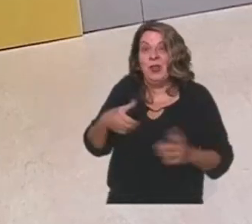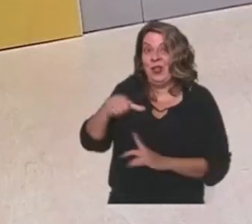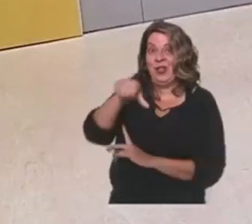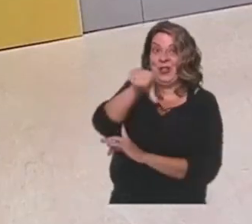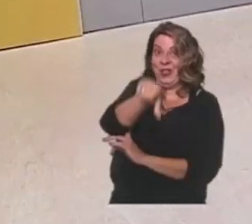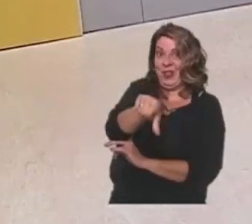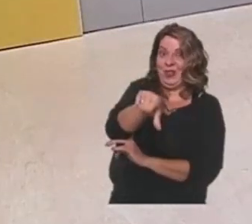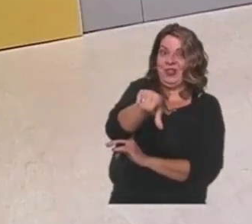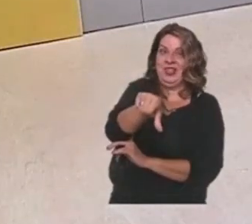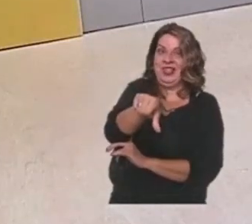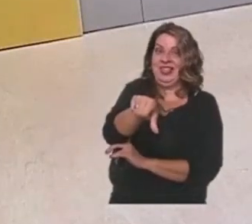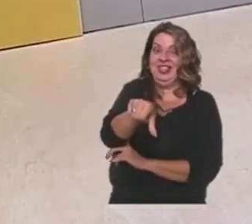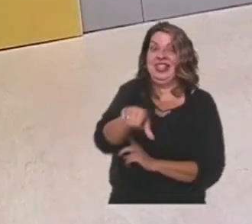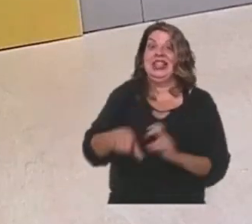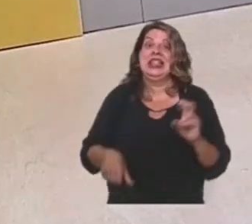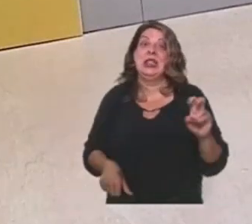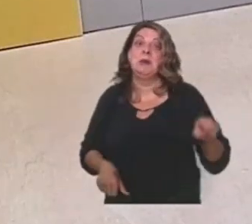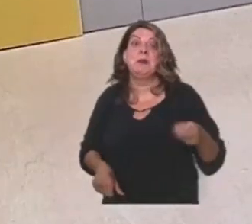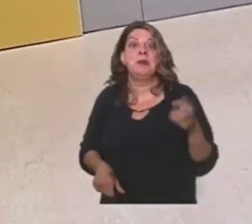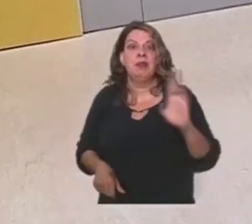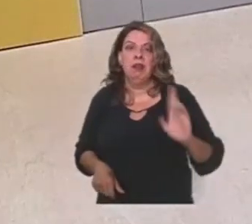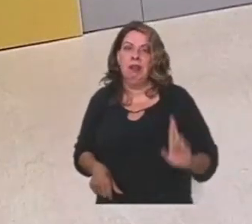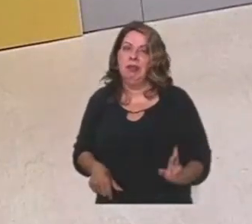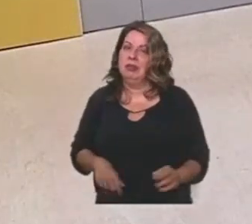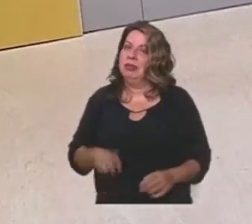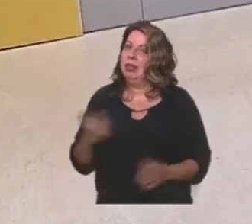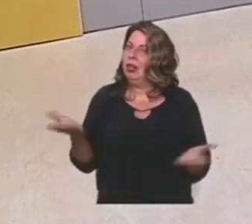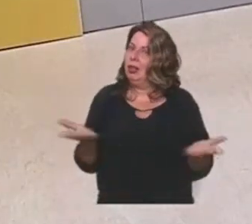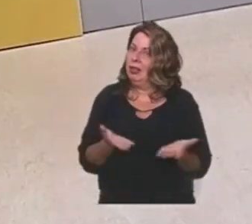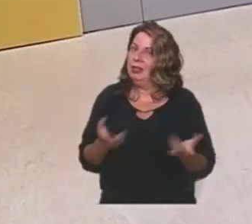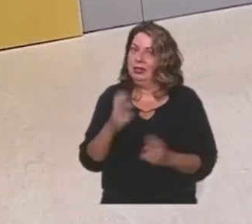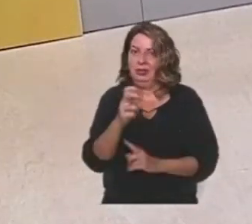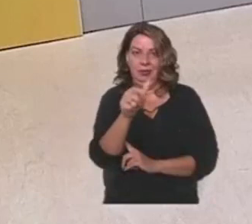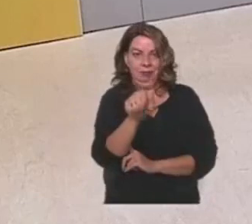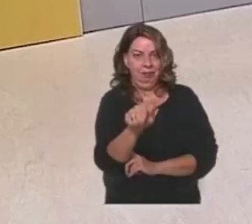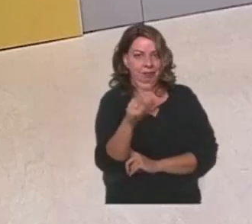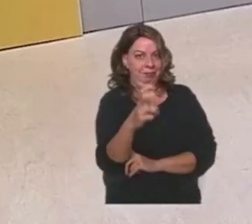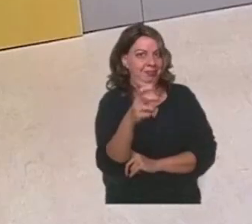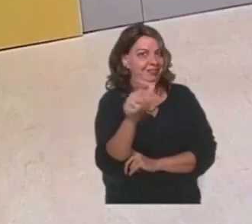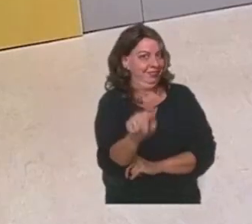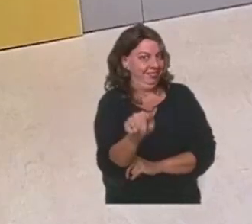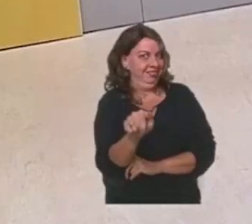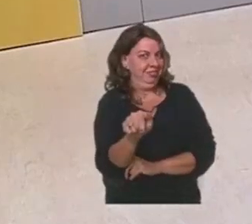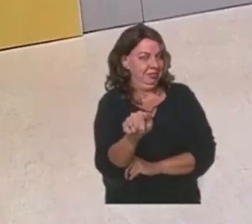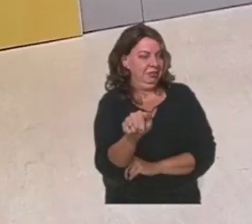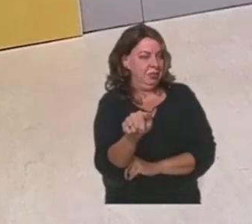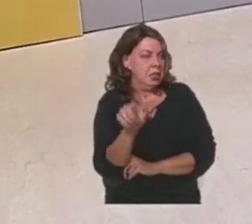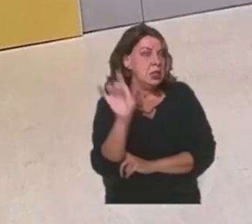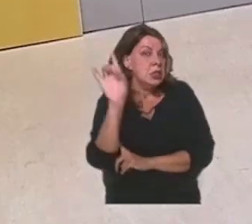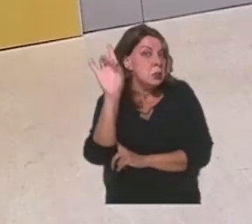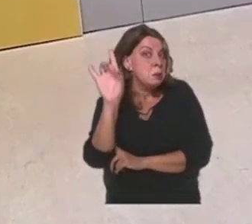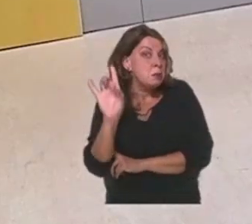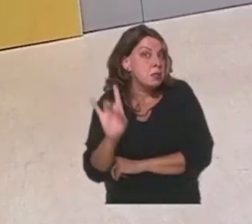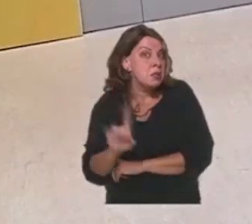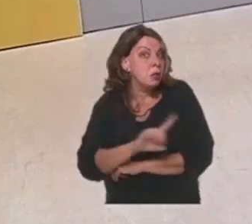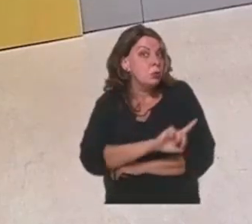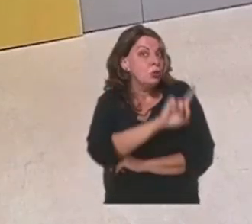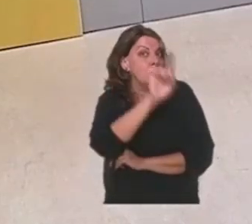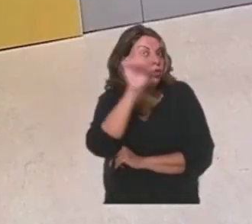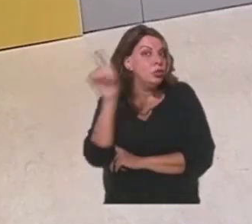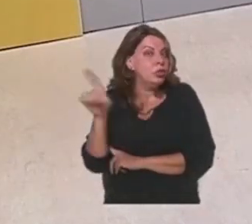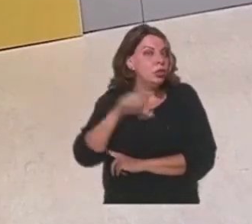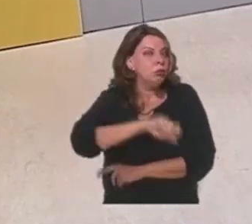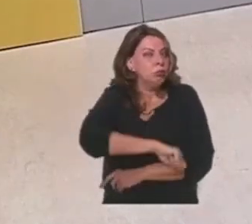mil reais, nosso primeiro prêmio. 57 agora, 57. Especial Independência Caju